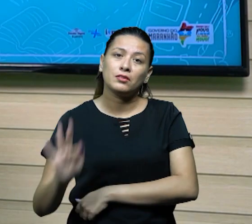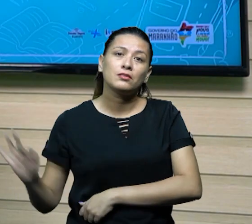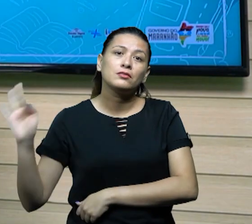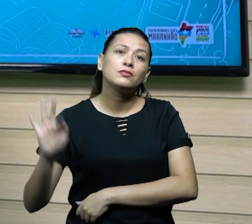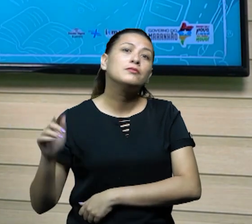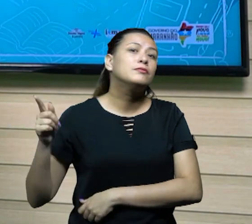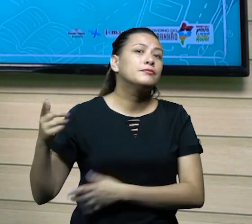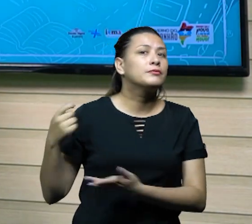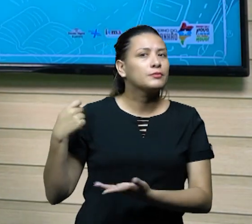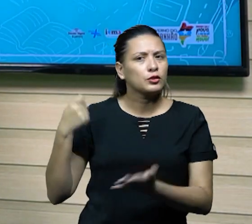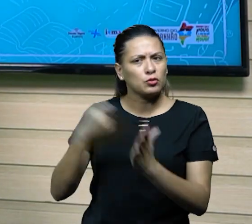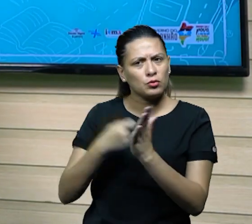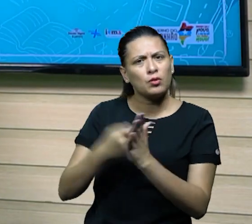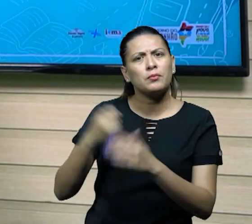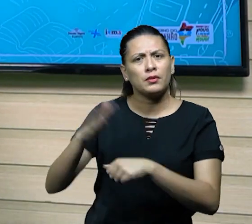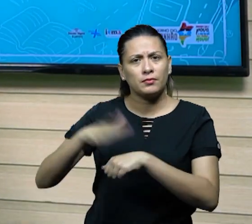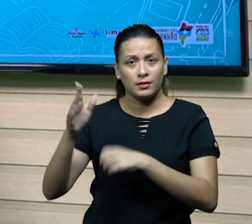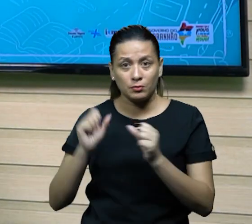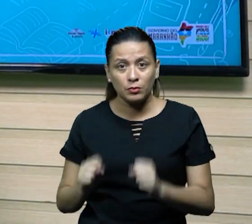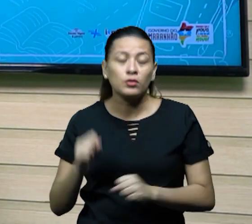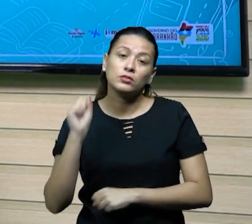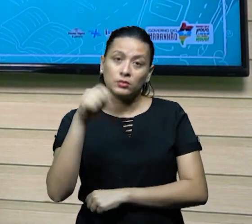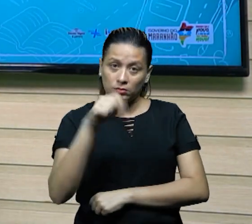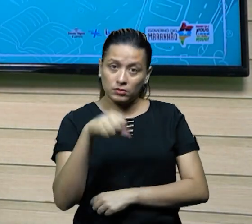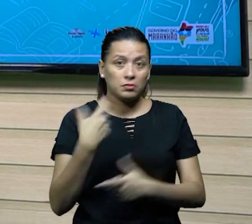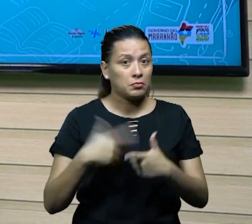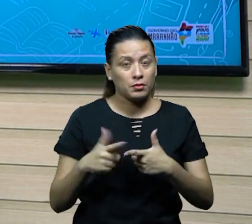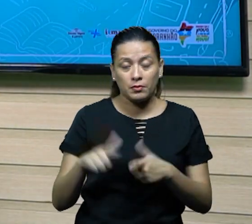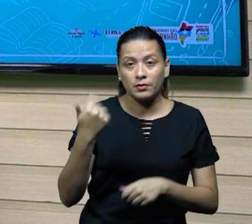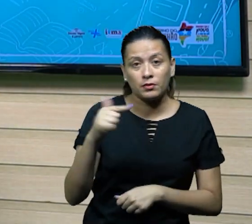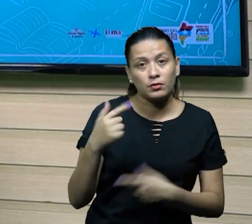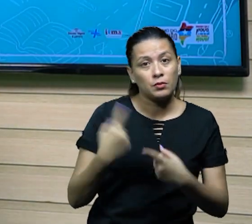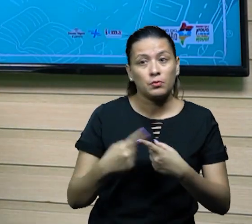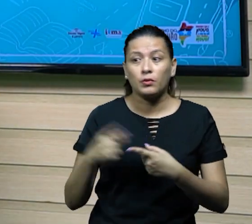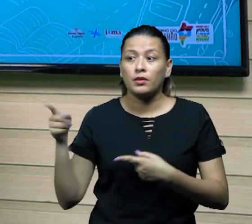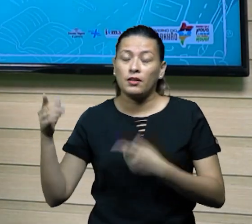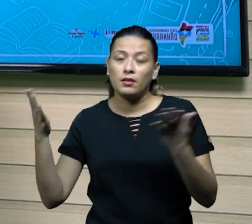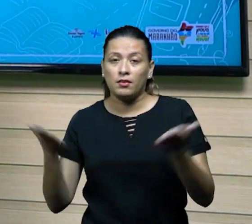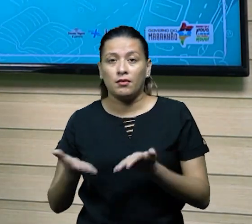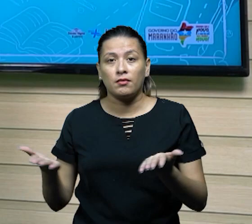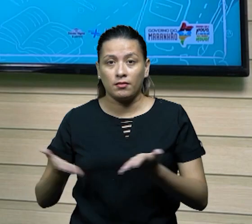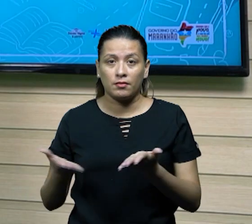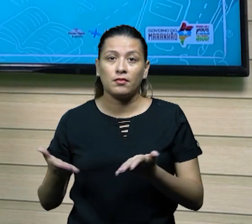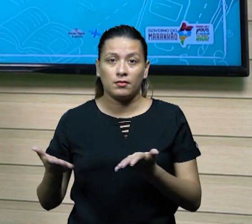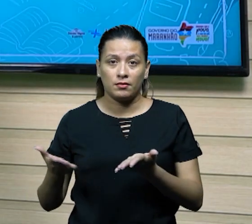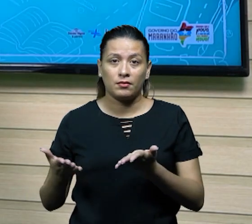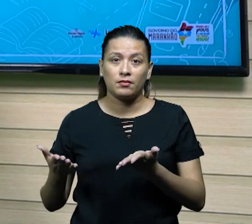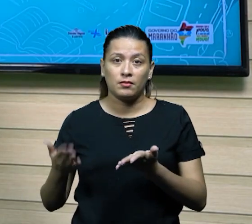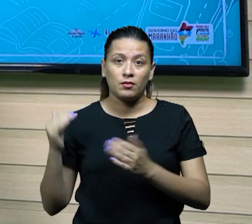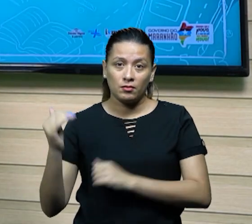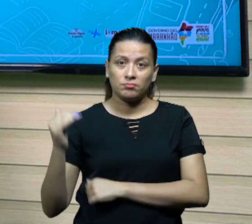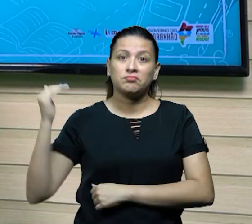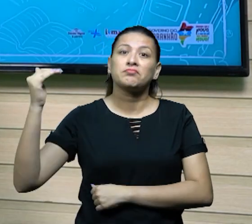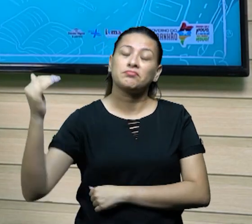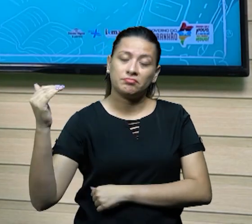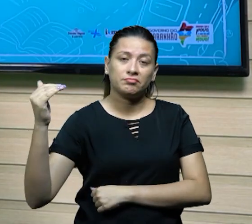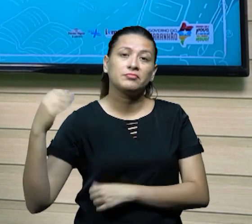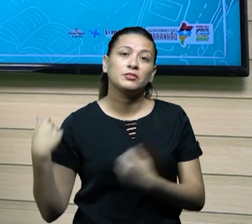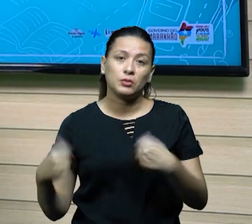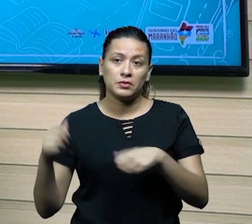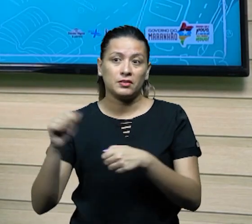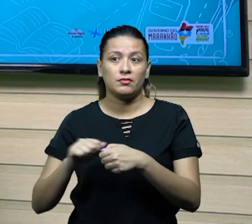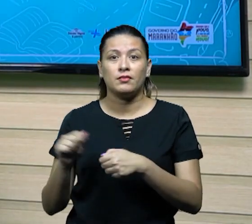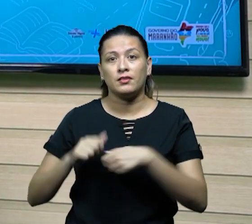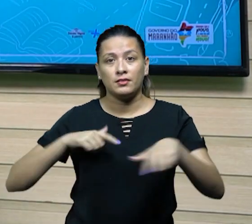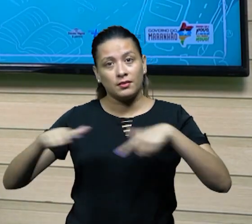vou investir no Luiz Guterres, vou pagar um curso superior para ele. E aí eu não posso cobrar mais dele? Posso, não tem problema algum.